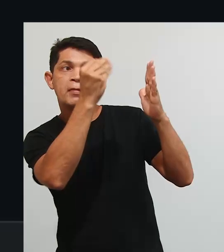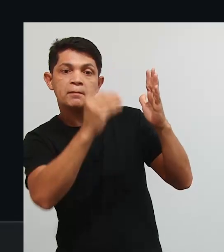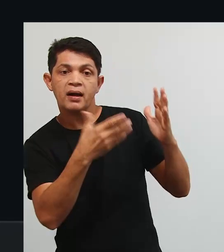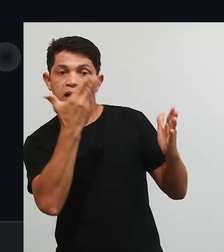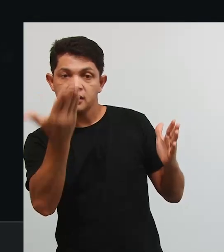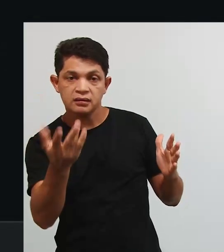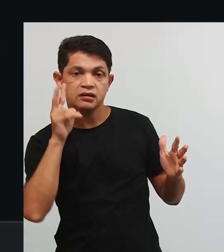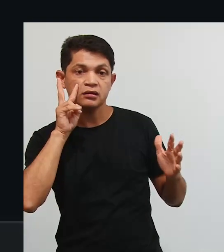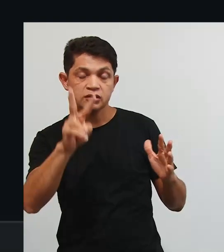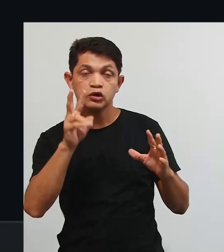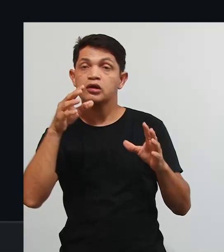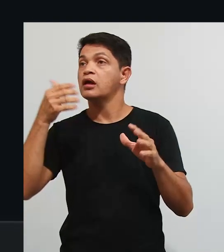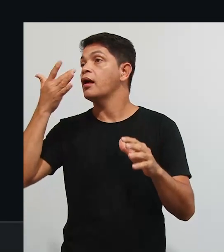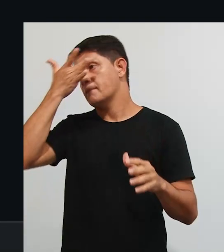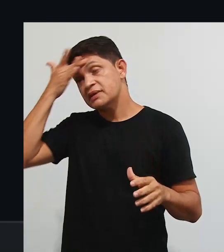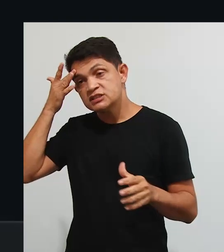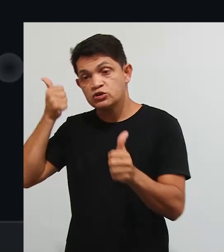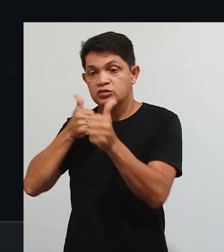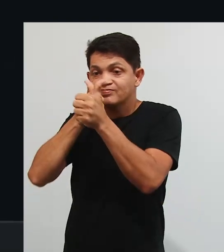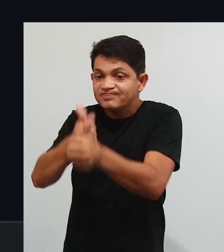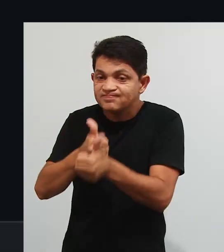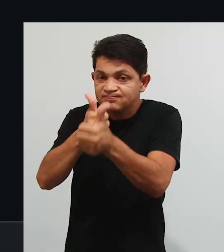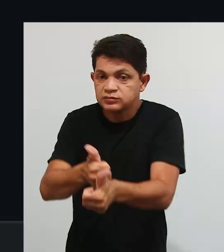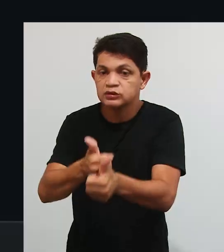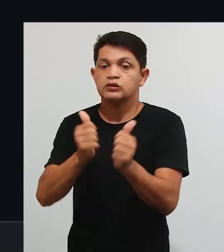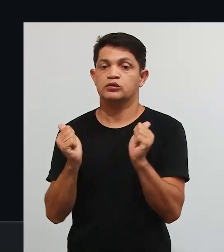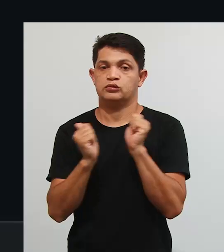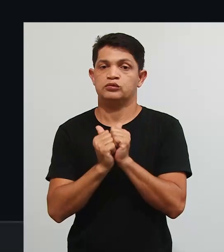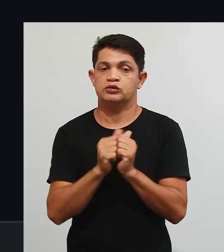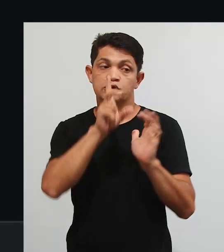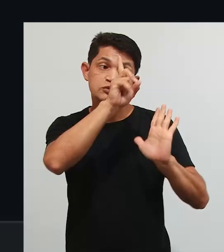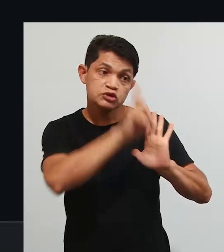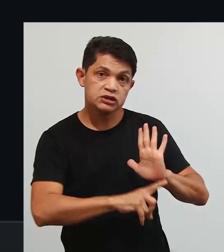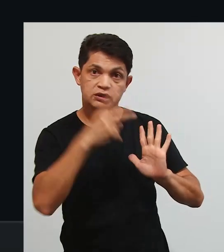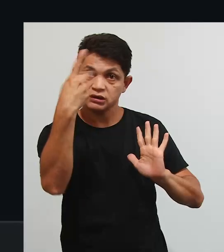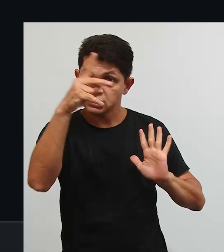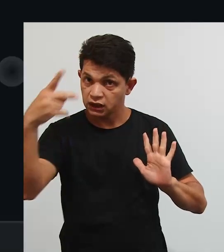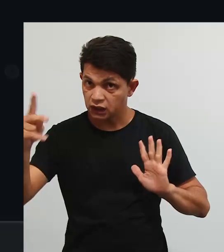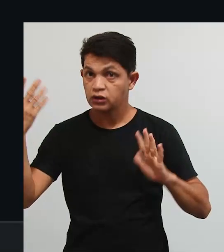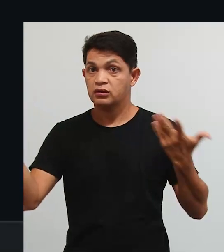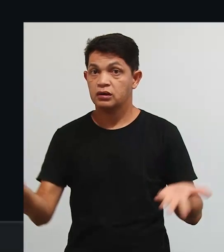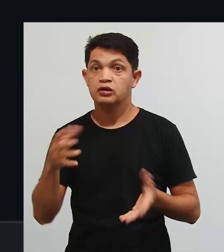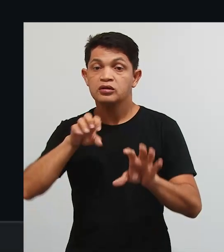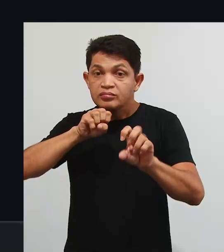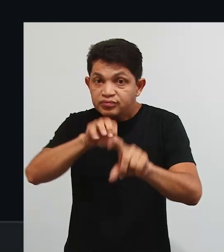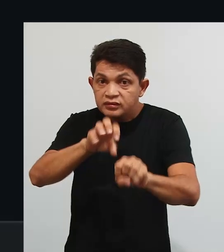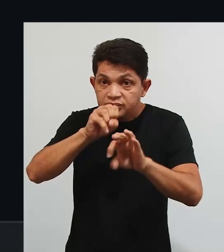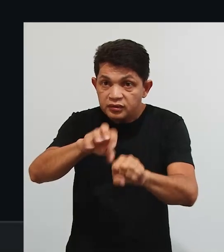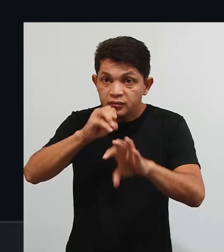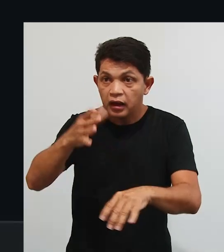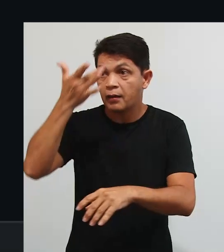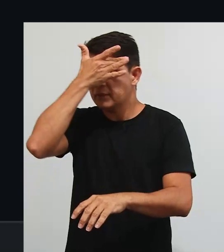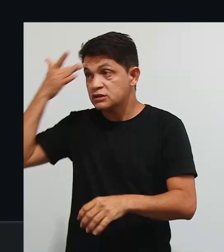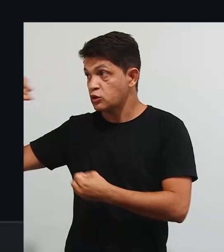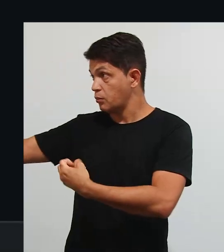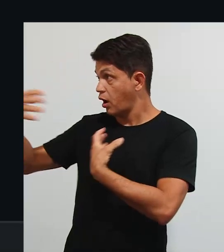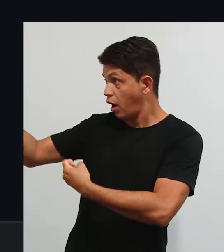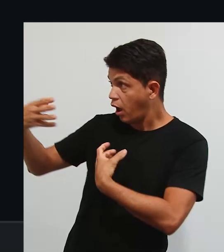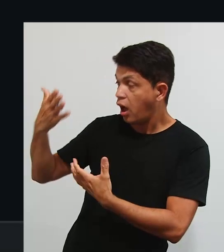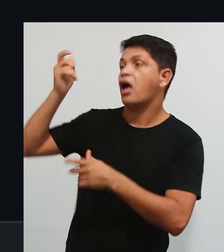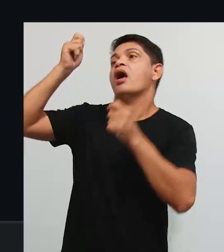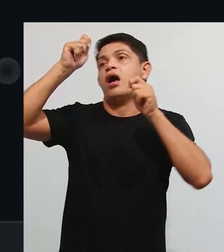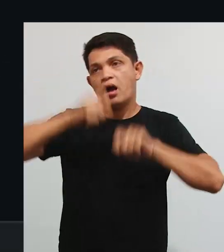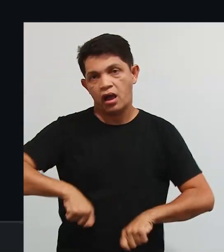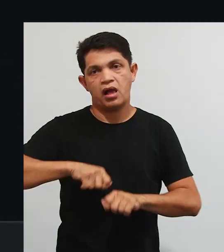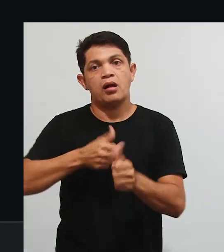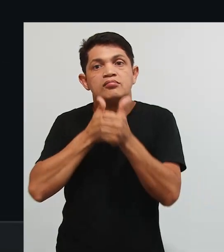já passou pelas atribuições do orientador, os seus direitos enquanto orientando, né, o processo